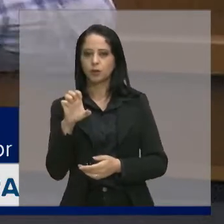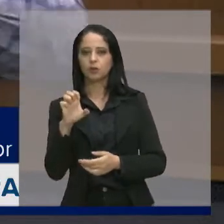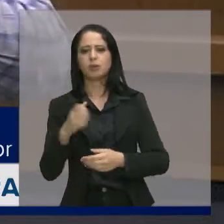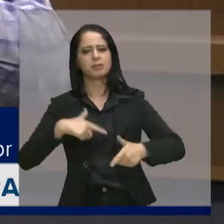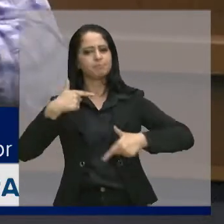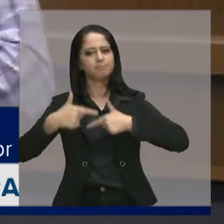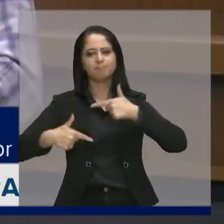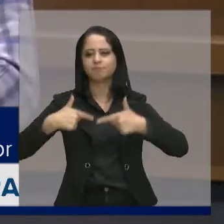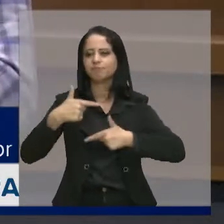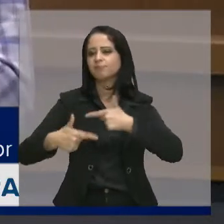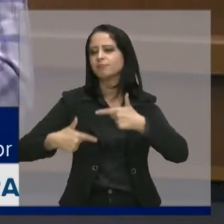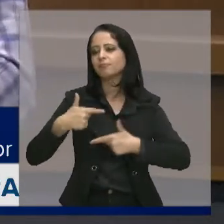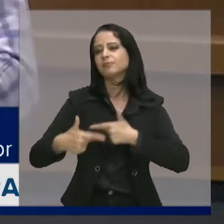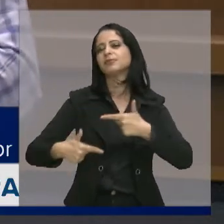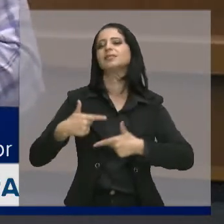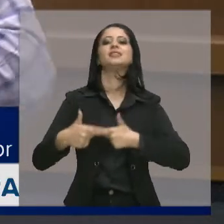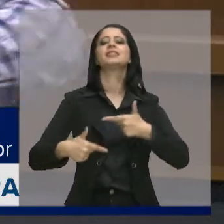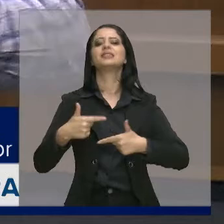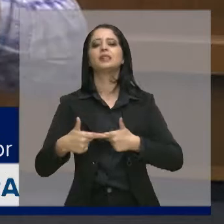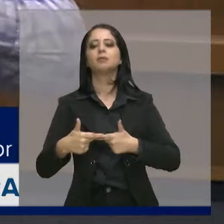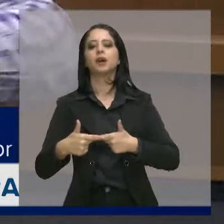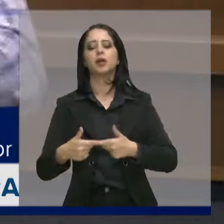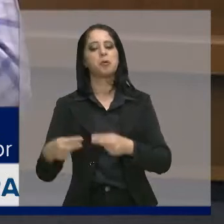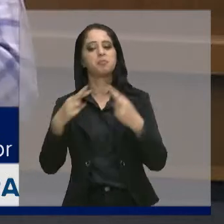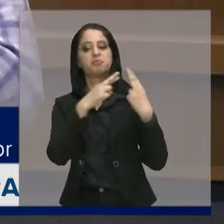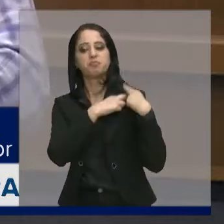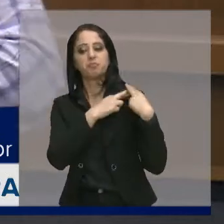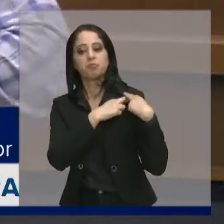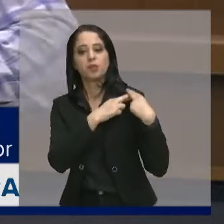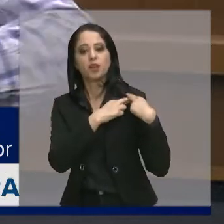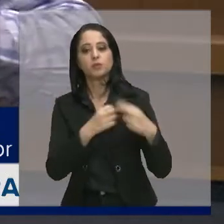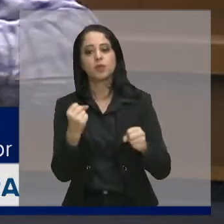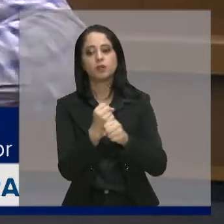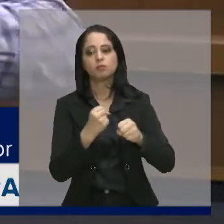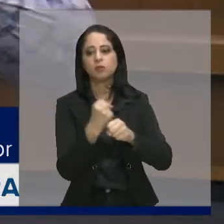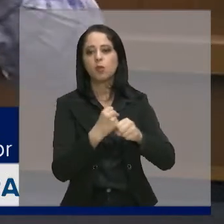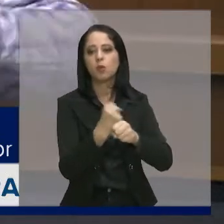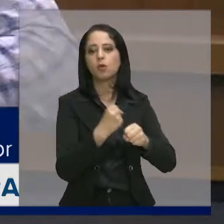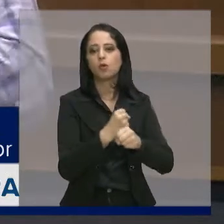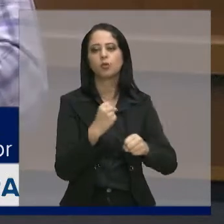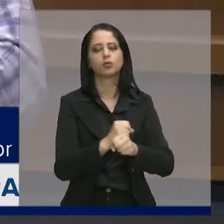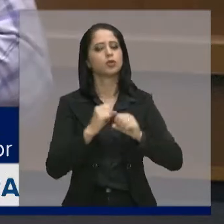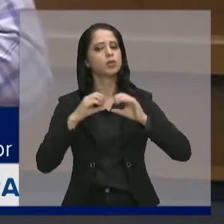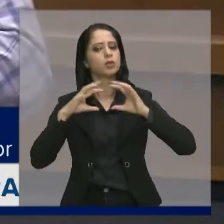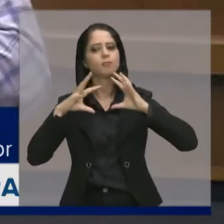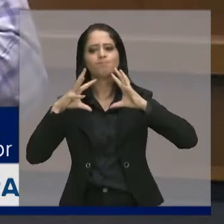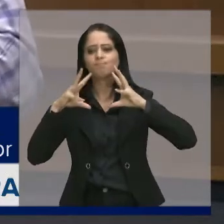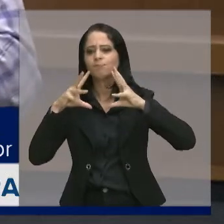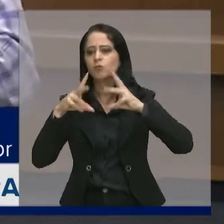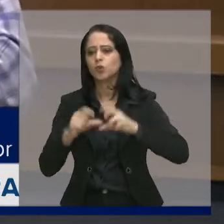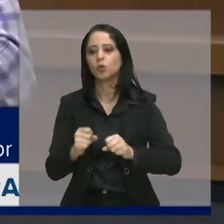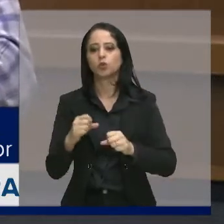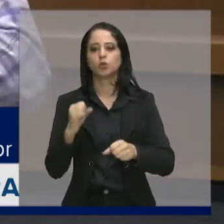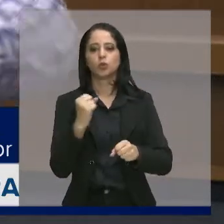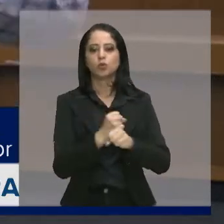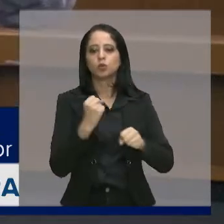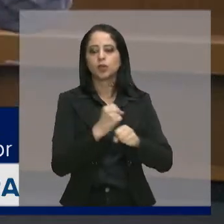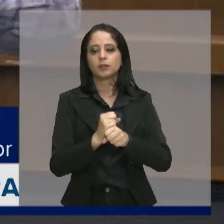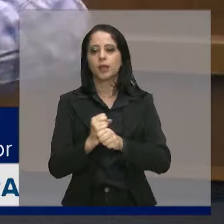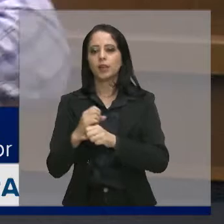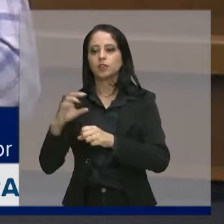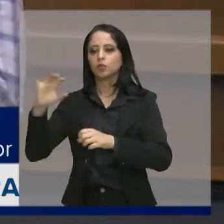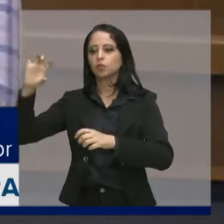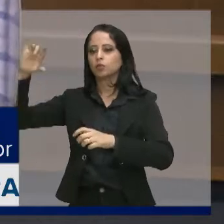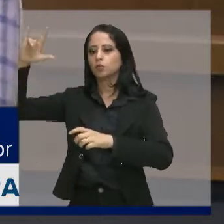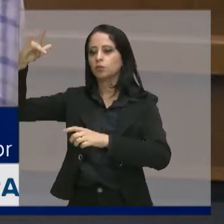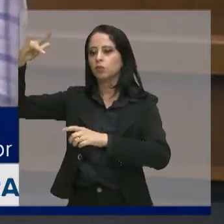trabalhou, fez muita força e foi o responsável, né, em construção total, testes do satélite Amazônia 1, foi